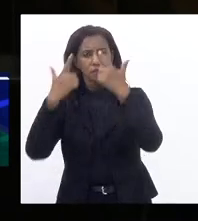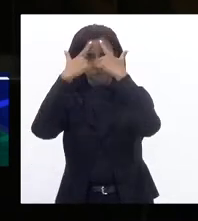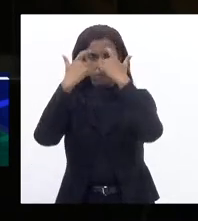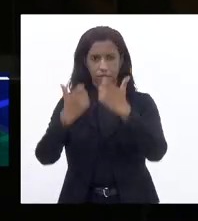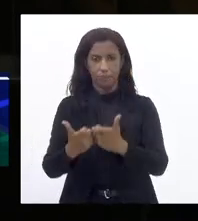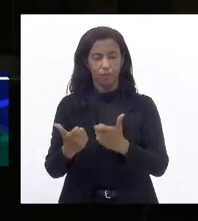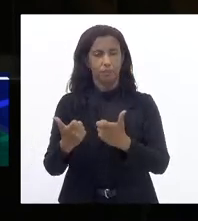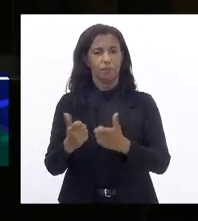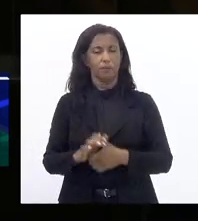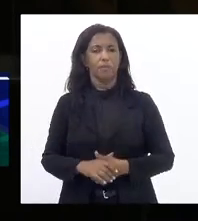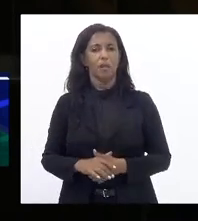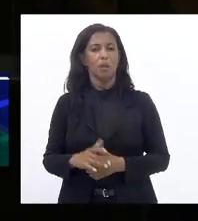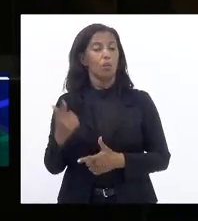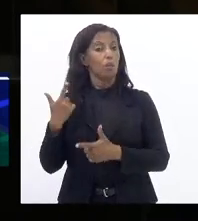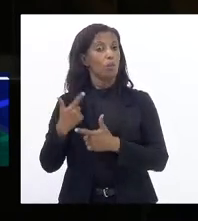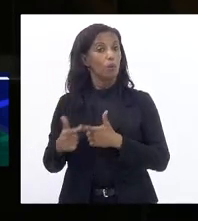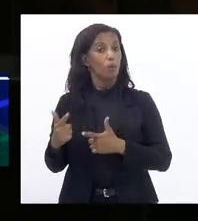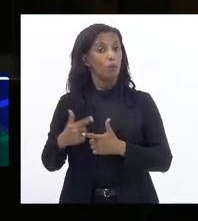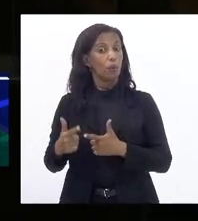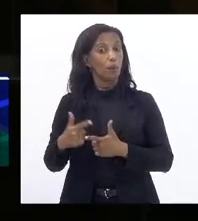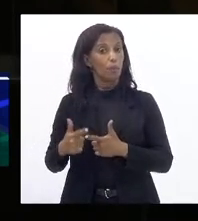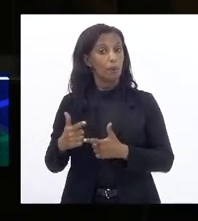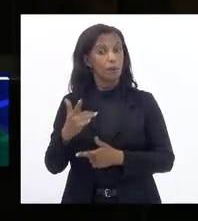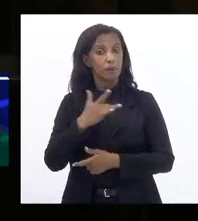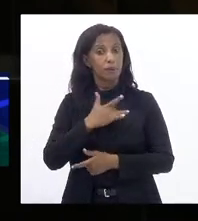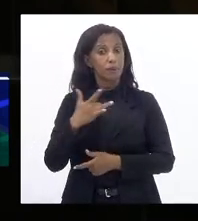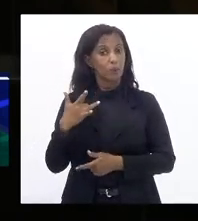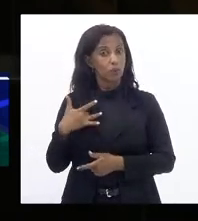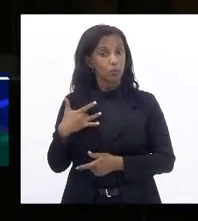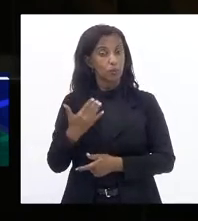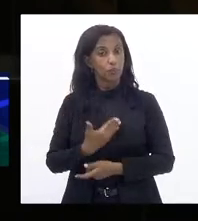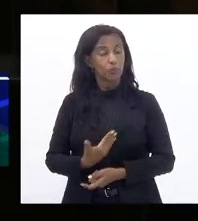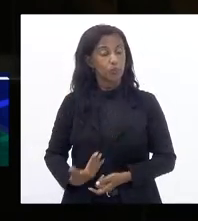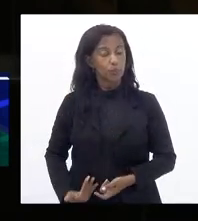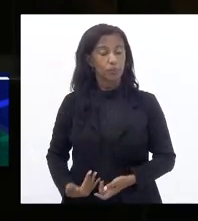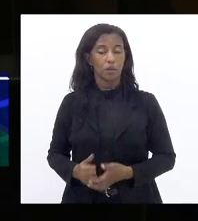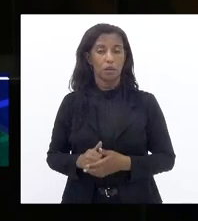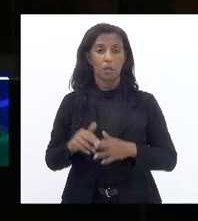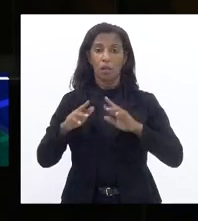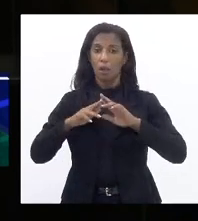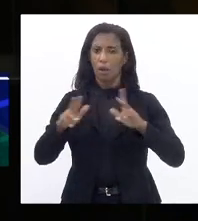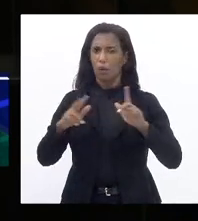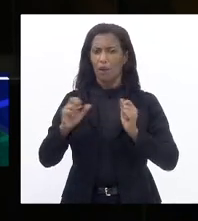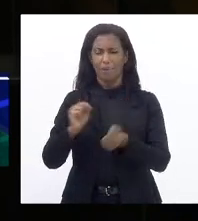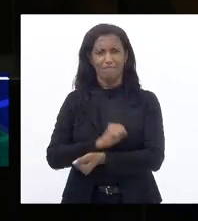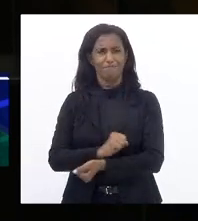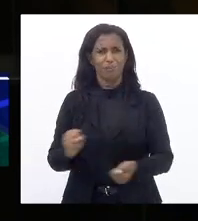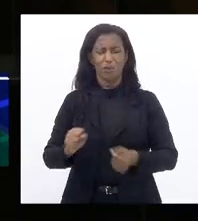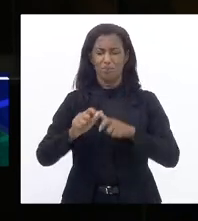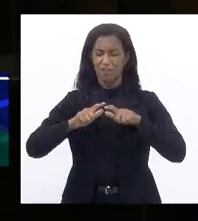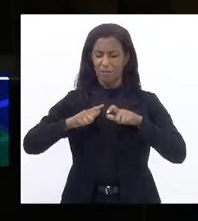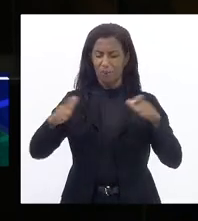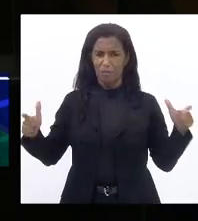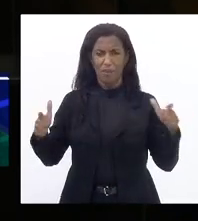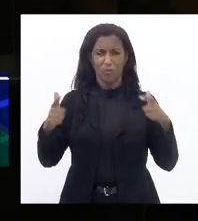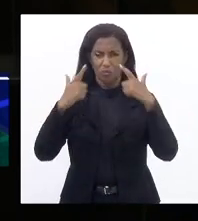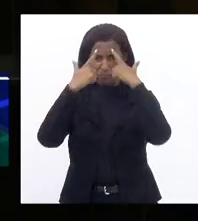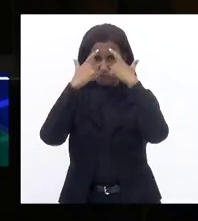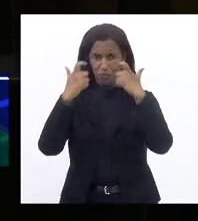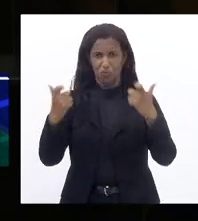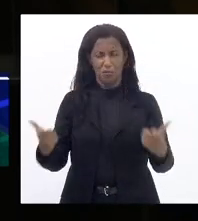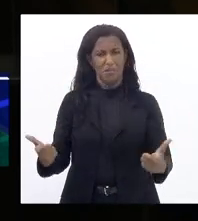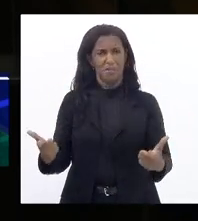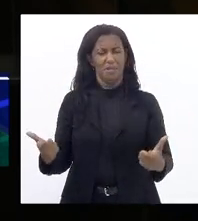violência como problemas de saúde pública, porque não é possível esse crescimento